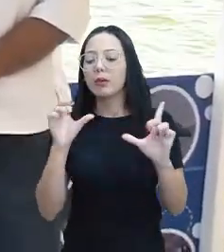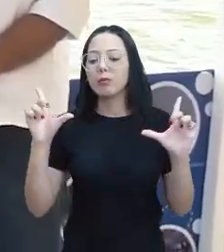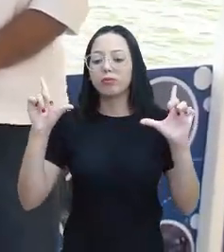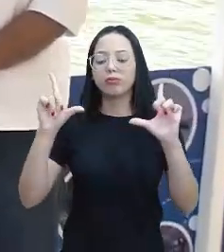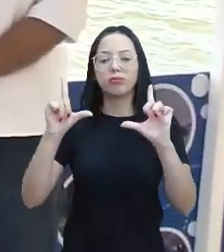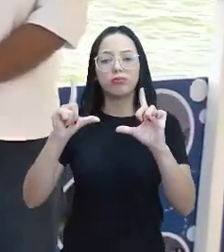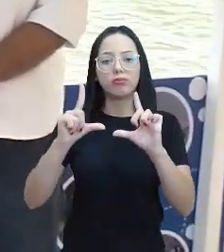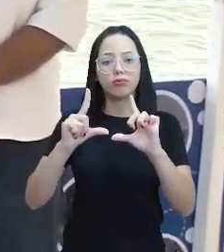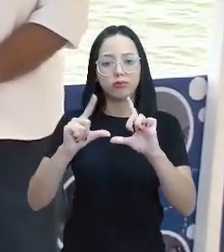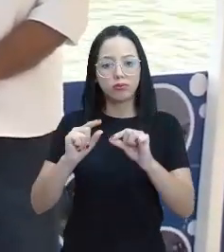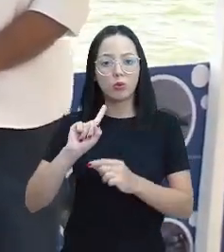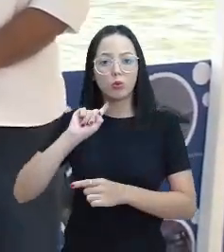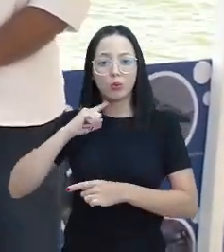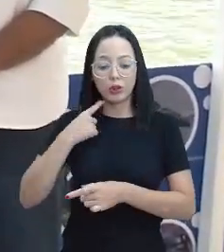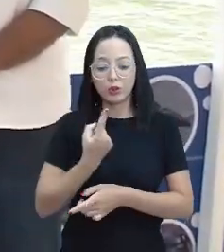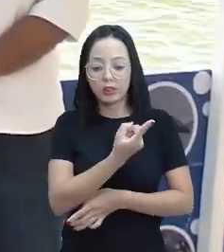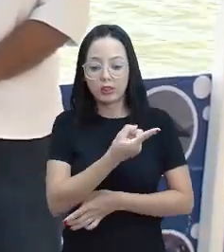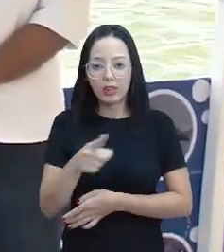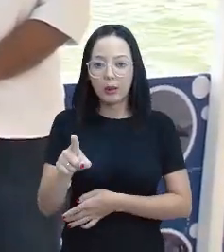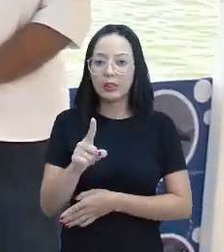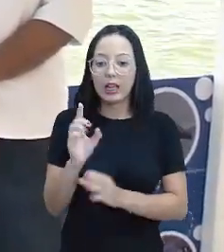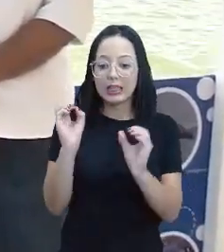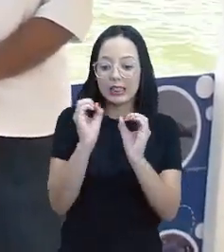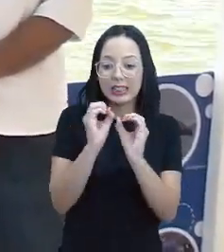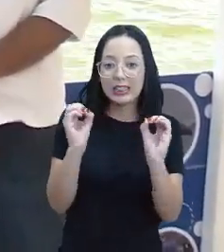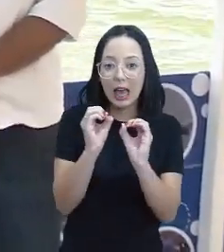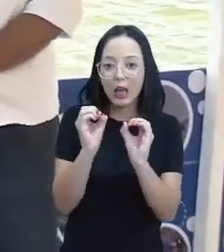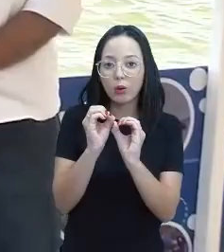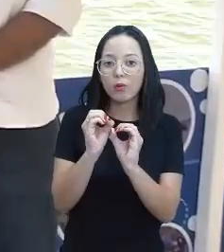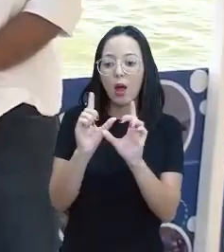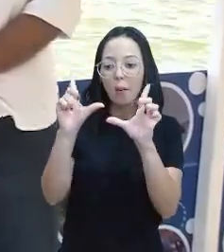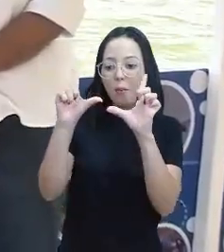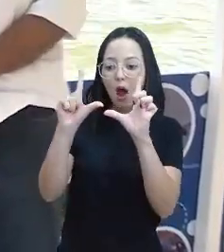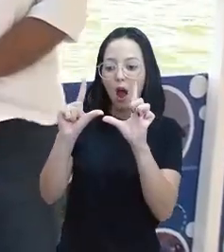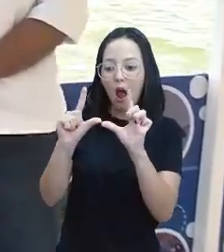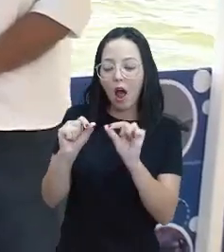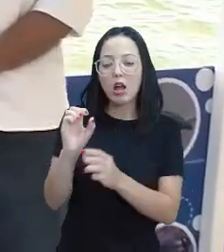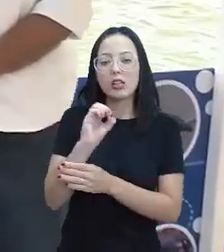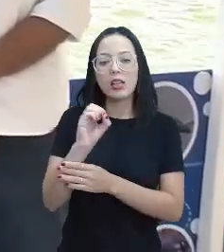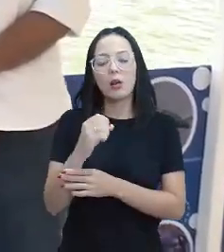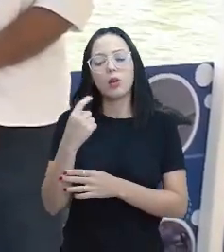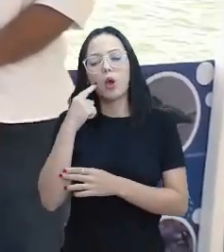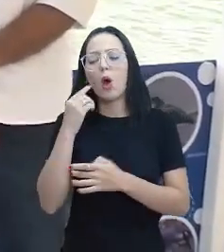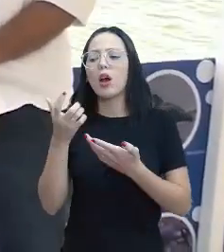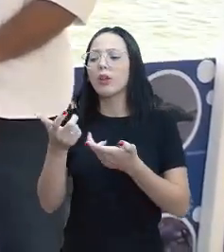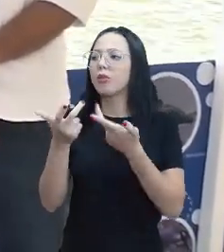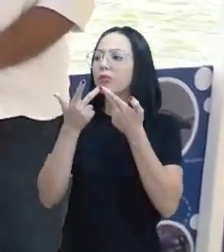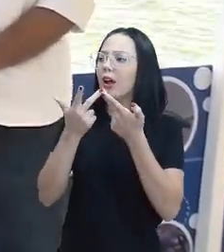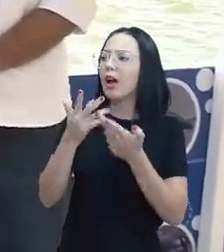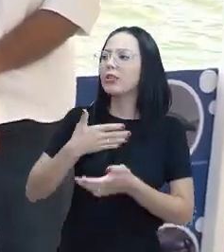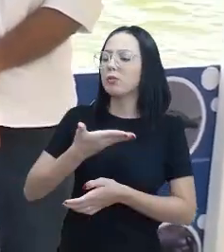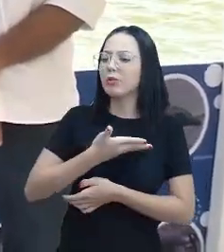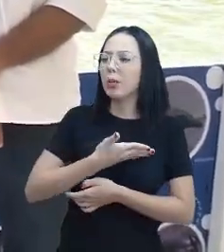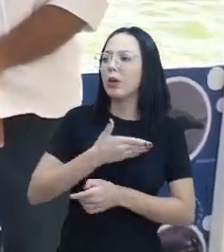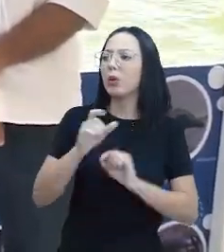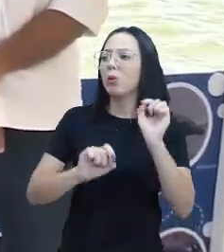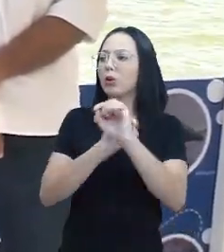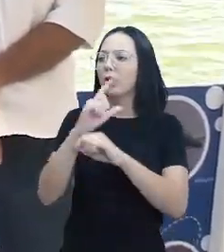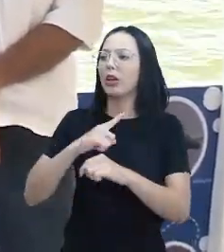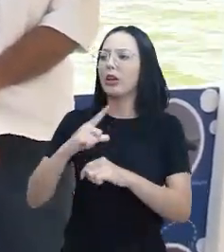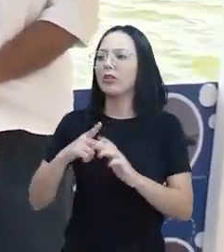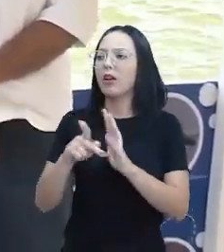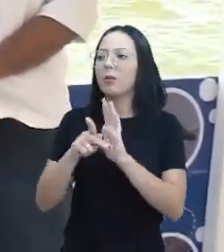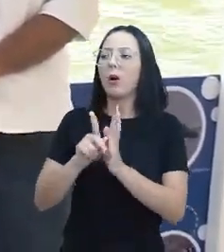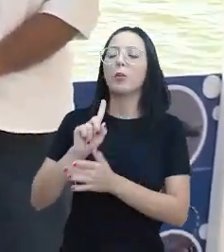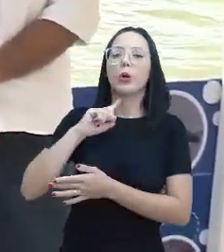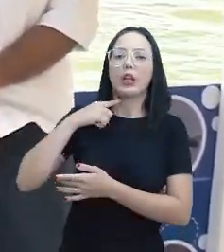o lixo nessa semana a zero, tá? Então eu queria que você dissesse para os meus amigos que quando eles descartam seus resíduos